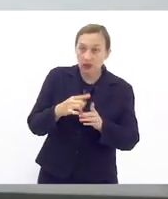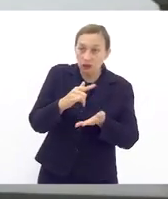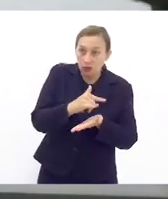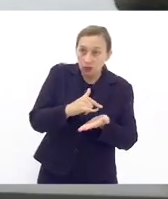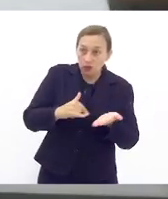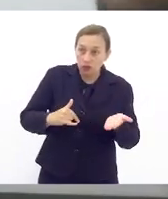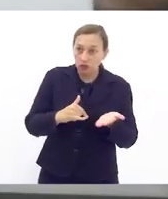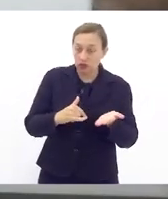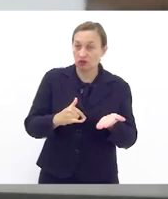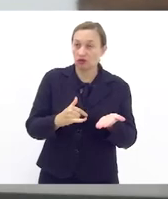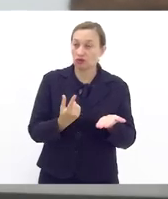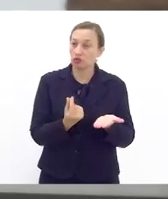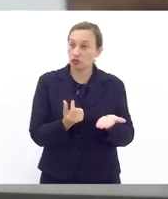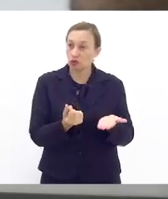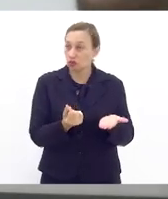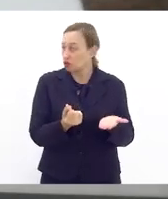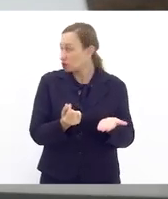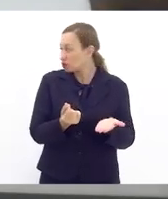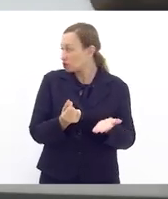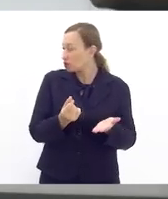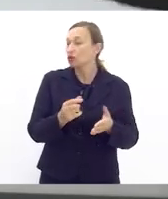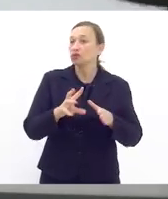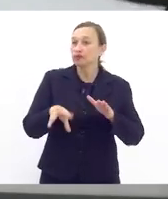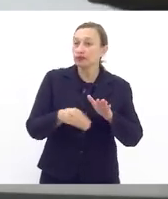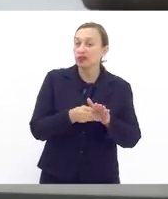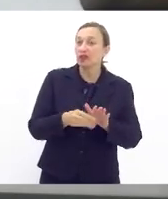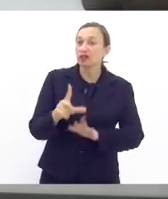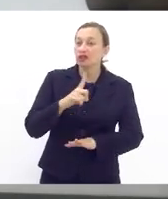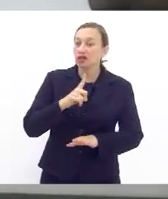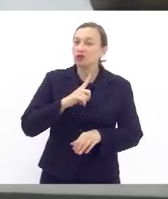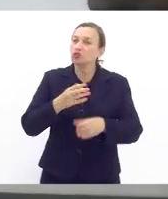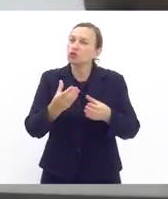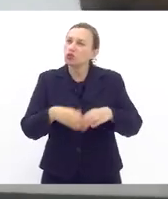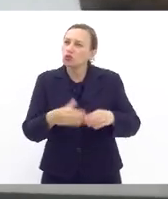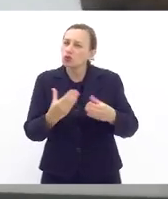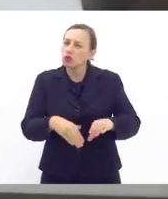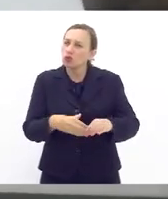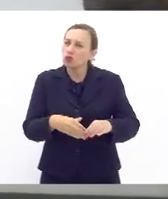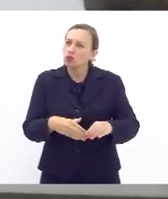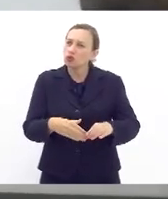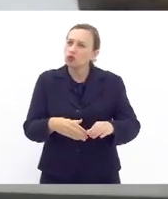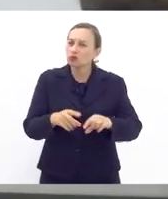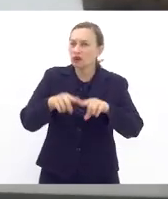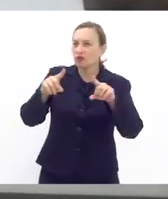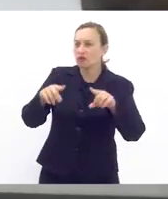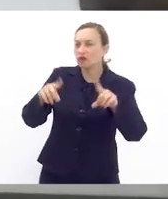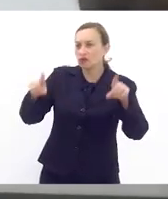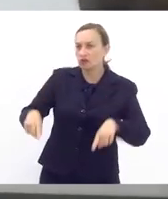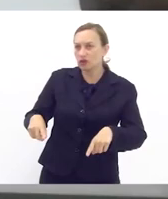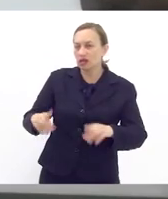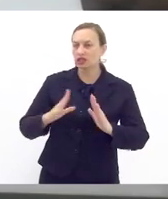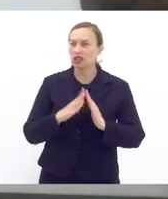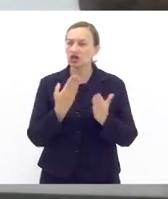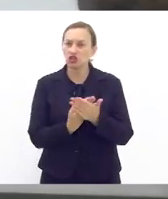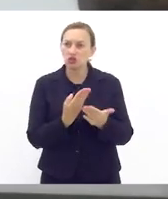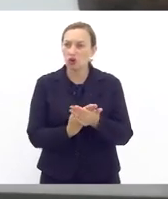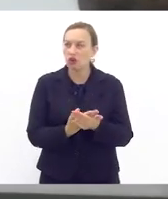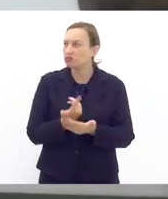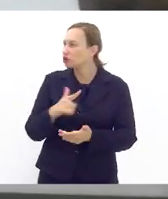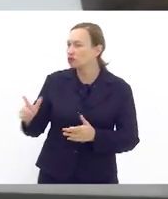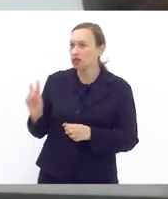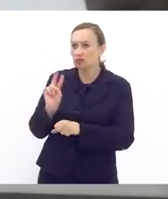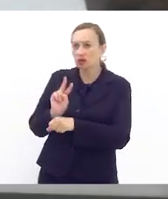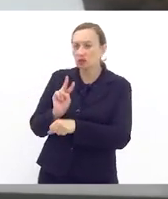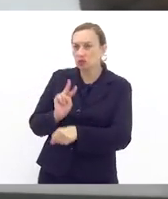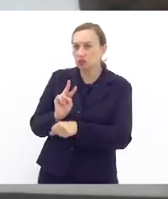é a gente ainda tem a questão é dos concursos profissionais para funcionários escolas não temos mais para vigia para porteiro